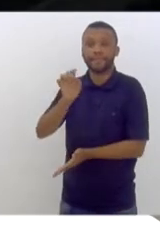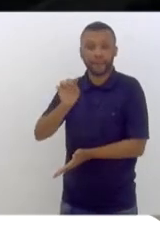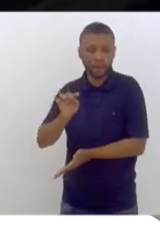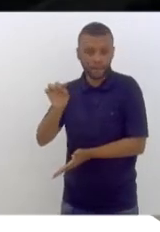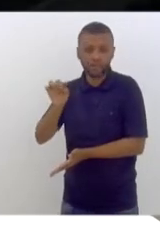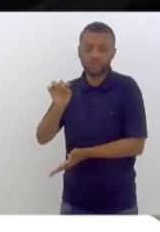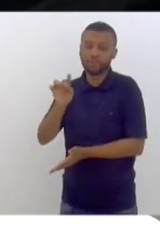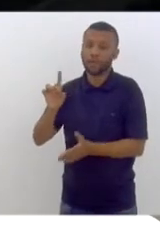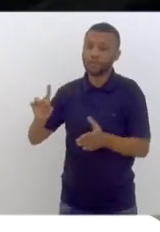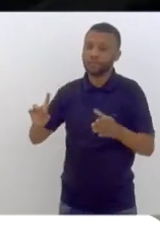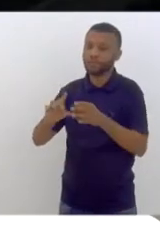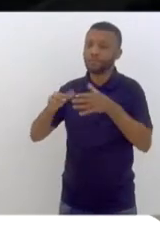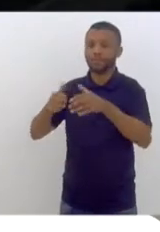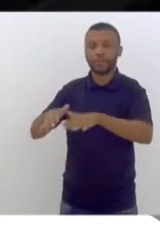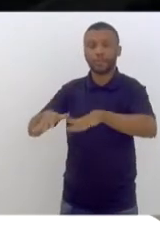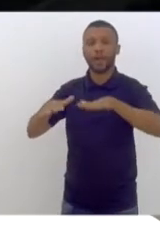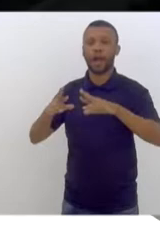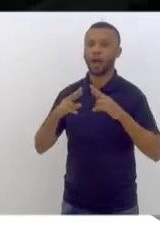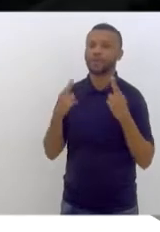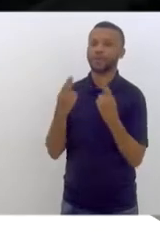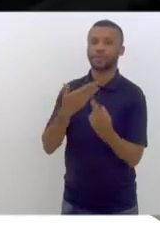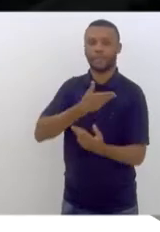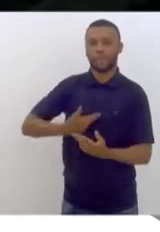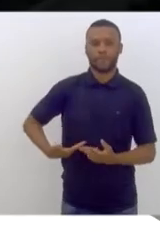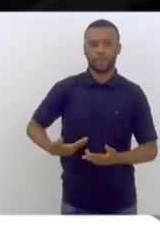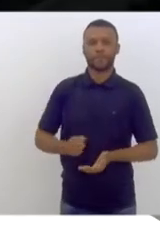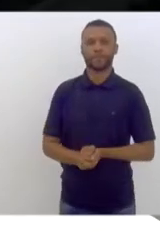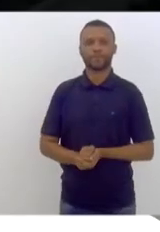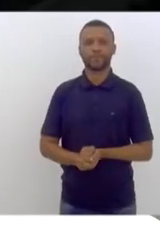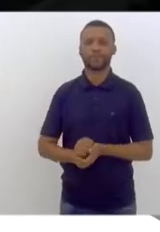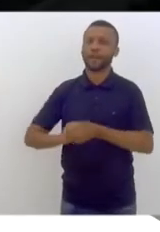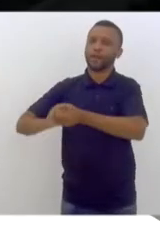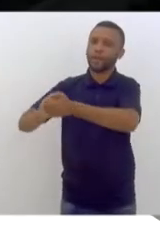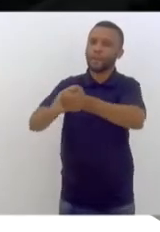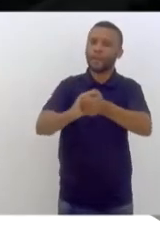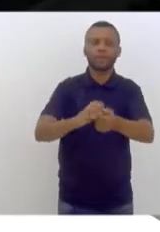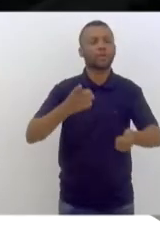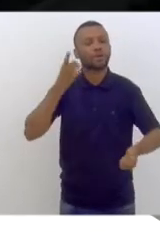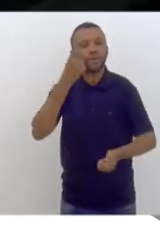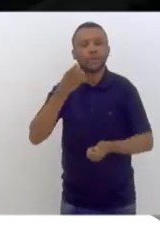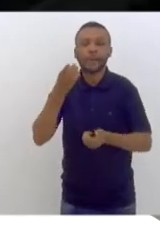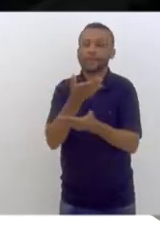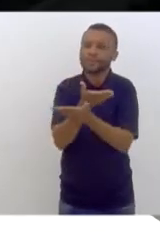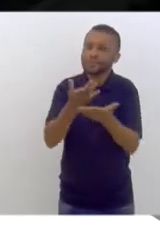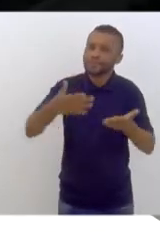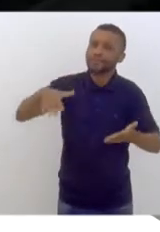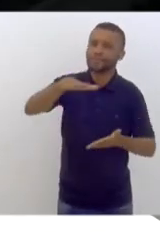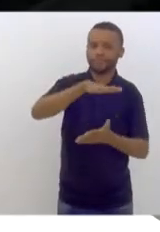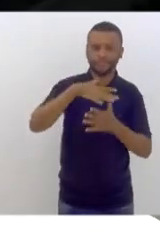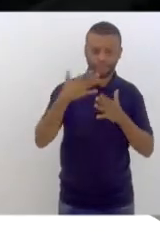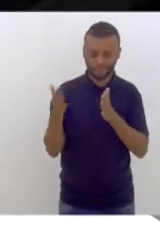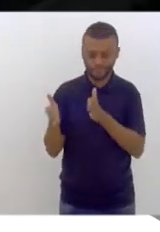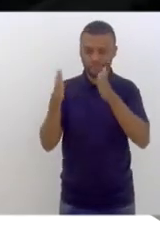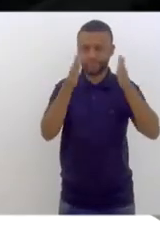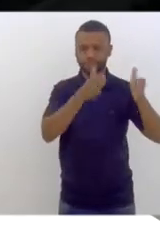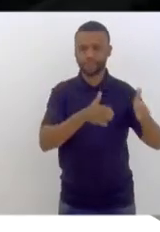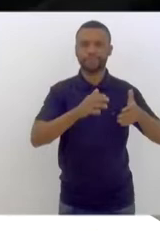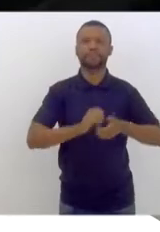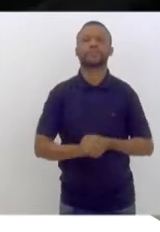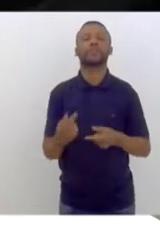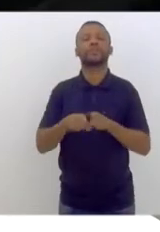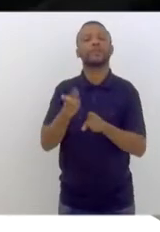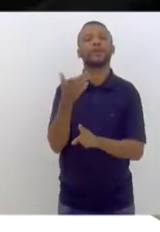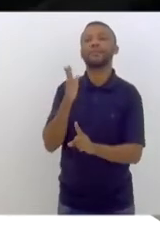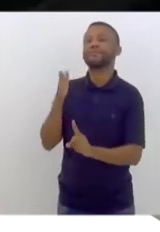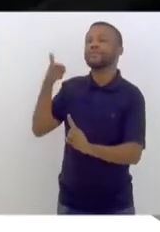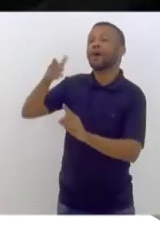pública, e os demais deputados presentes também, cumprimentar a todos. E também queria cumprimentar